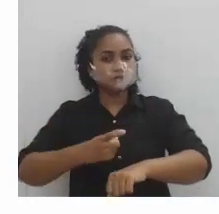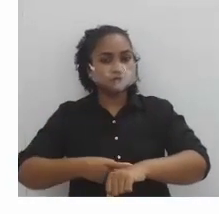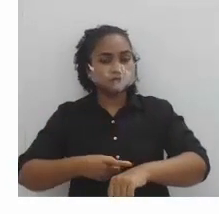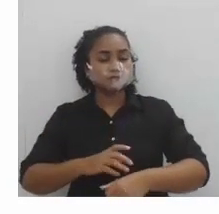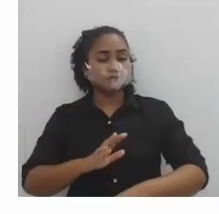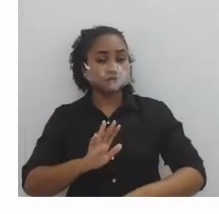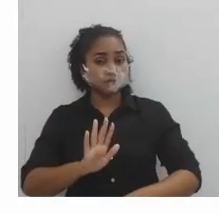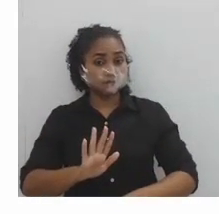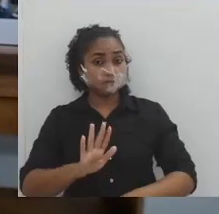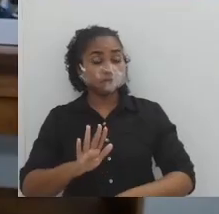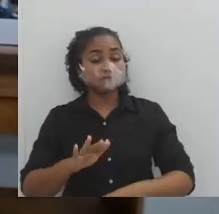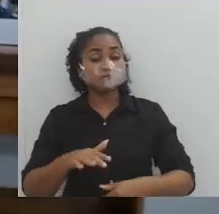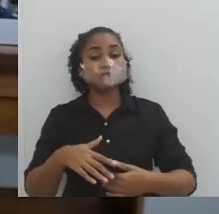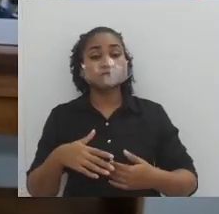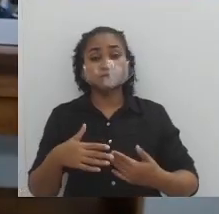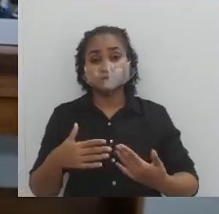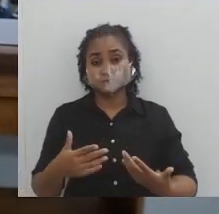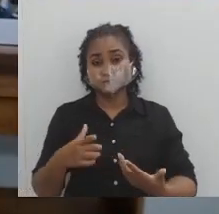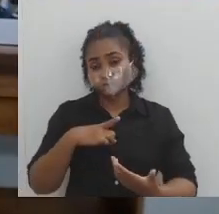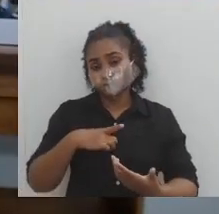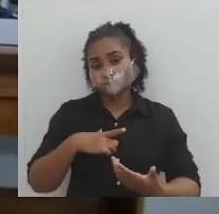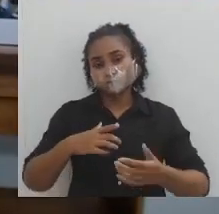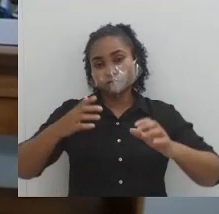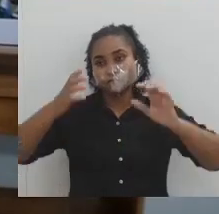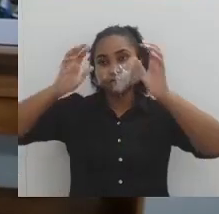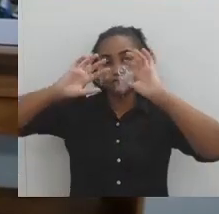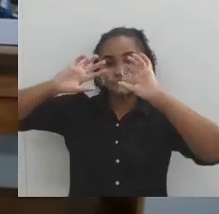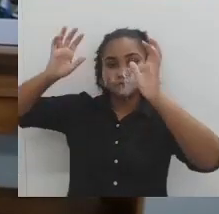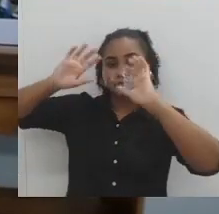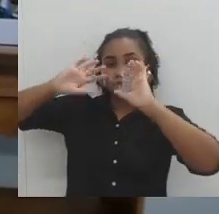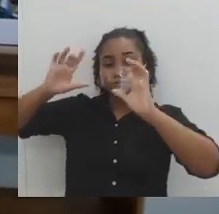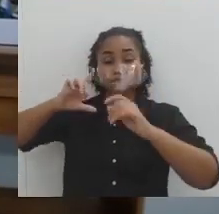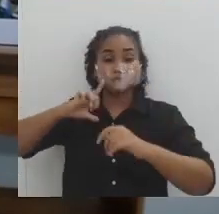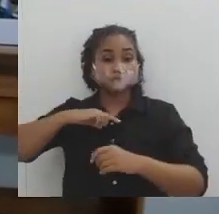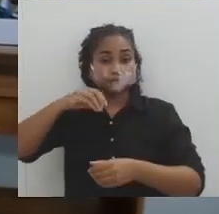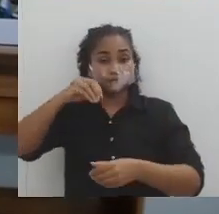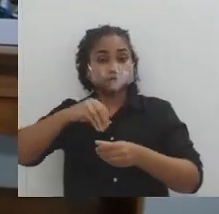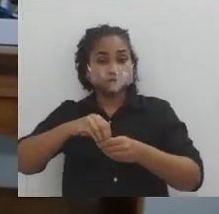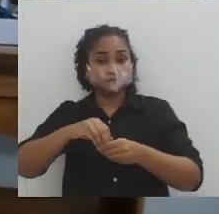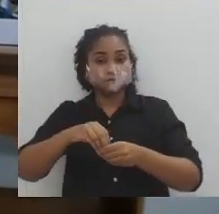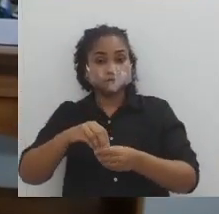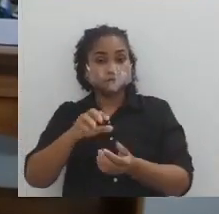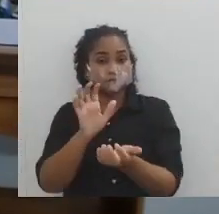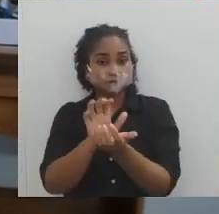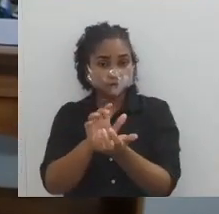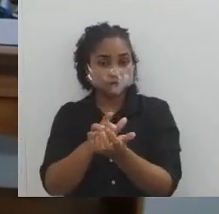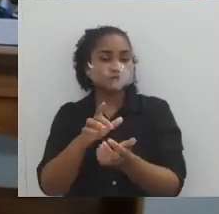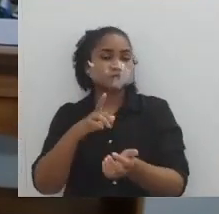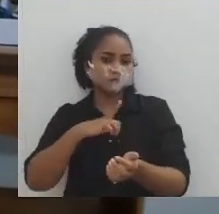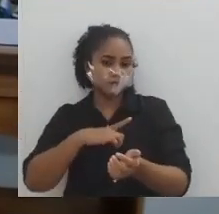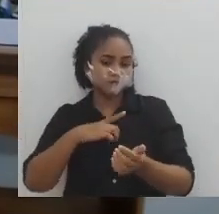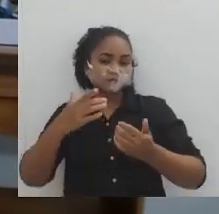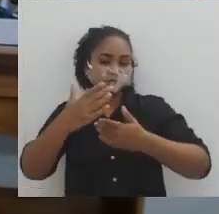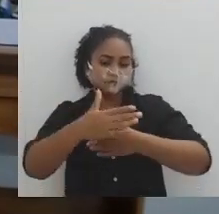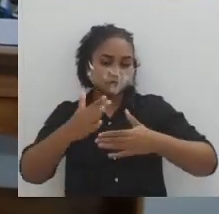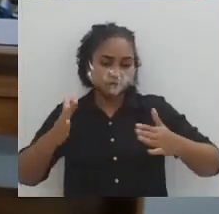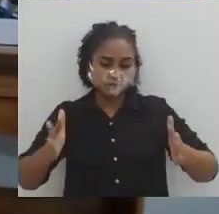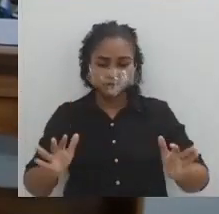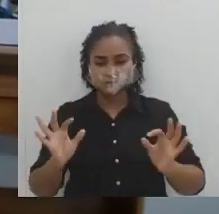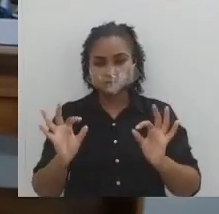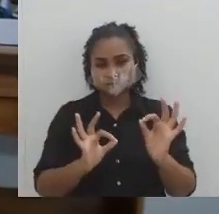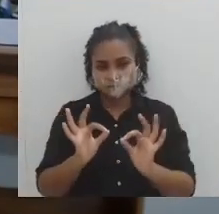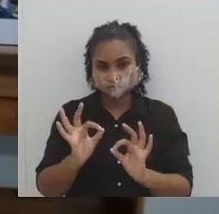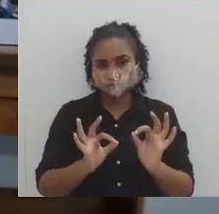seja, se você vai jogar voleibol, por exemplo, aqui no estado de Pernambuco, tem as regras e tem a estrutura,